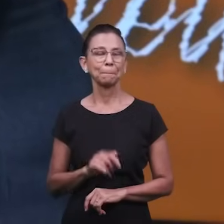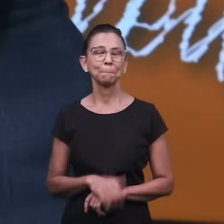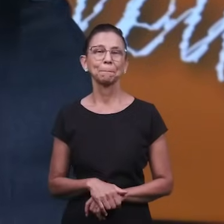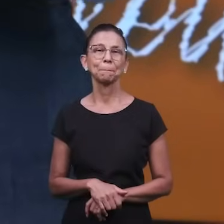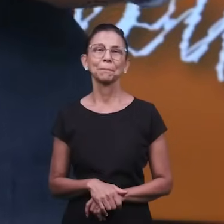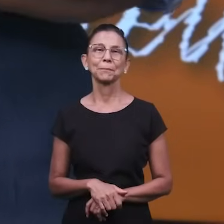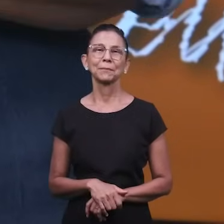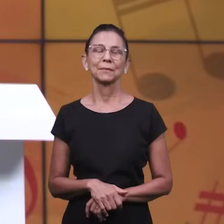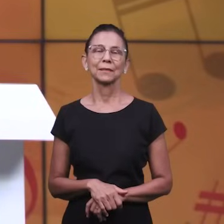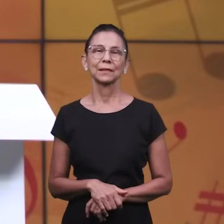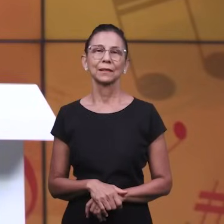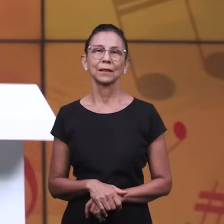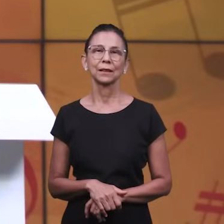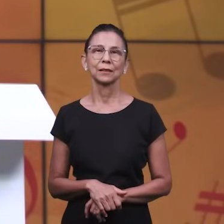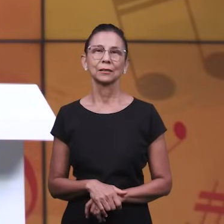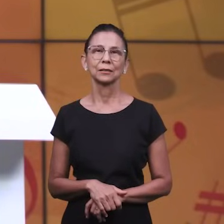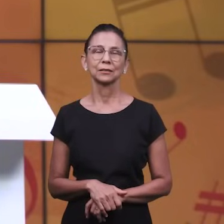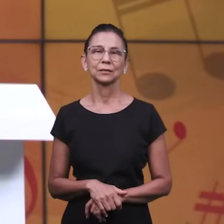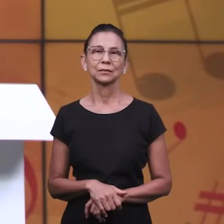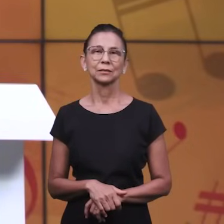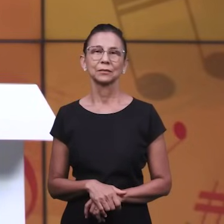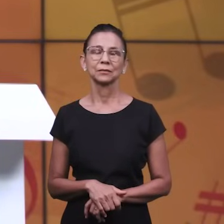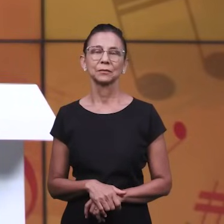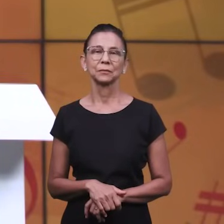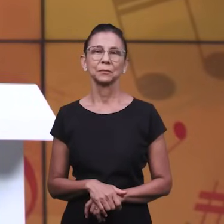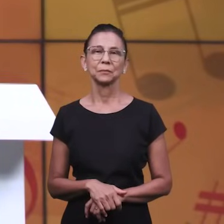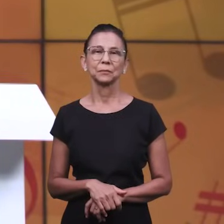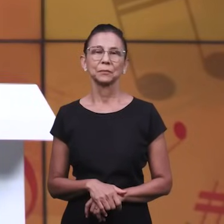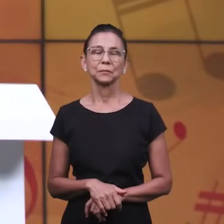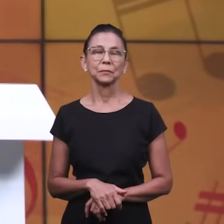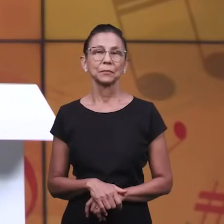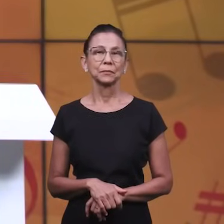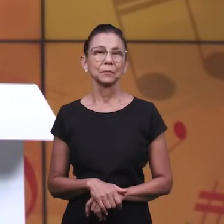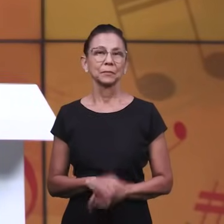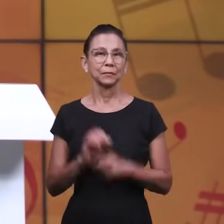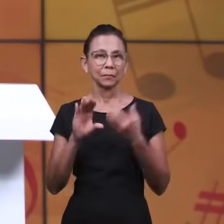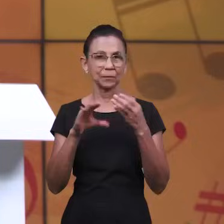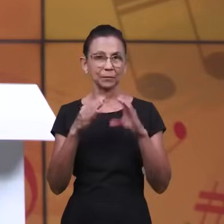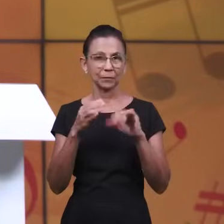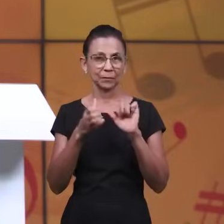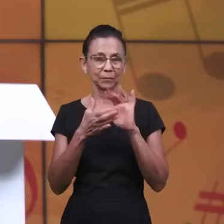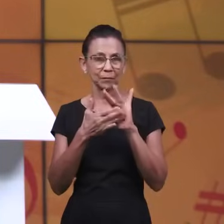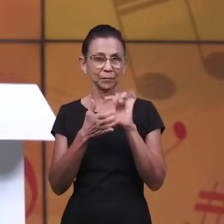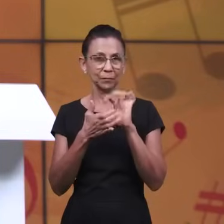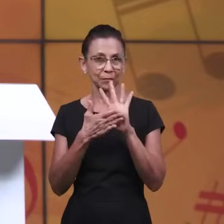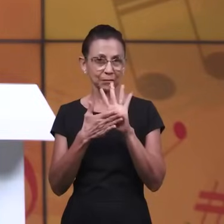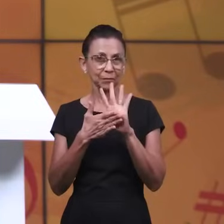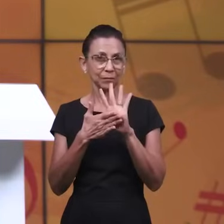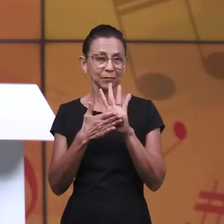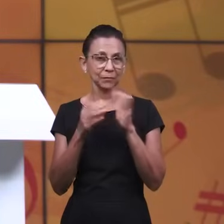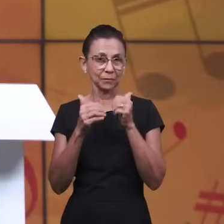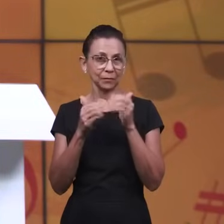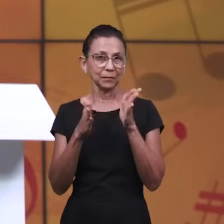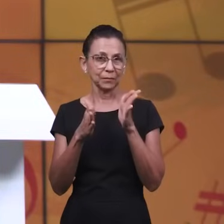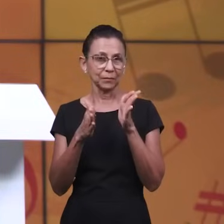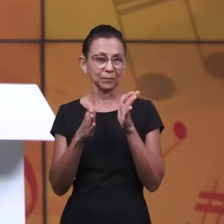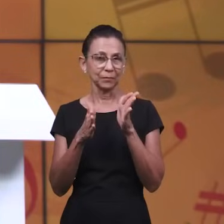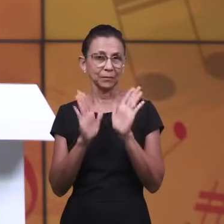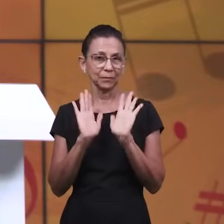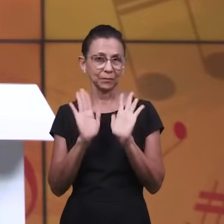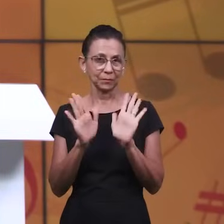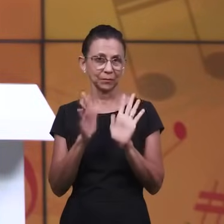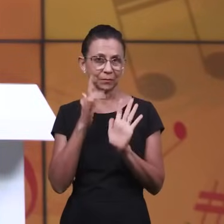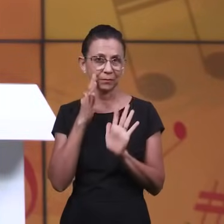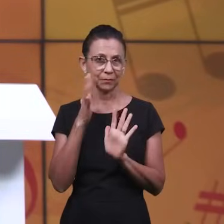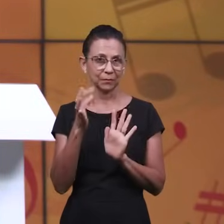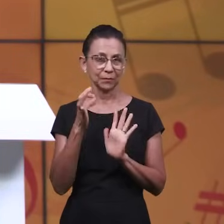3, 4. A tia vai solfejar a melodia do louvor da parte da introdução. Olha como